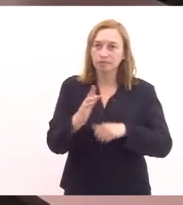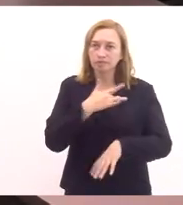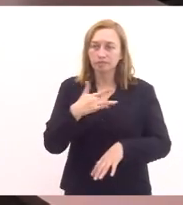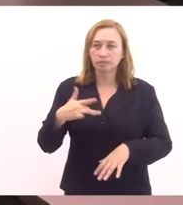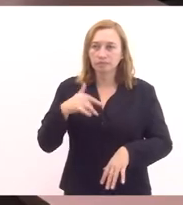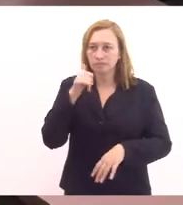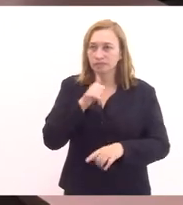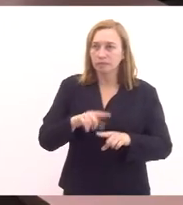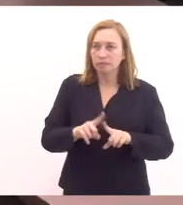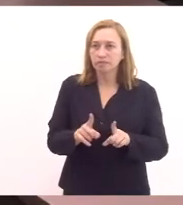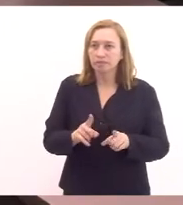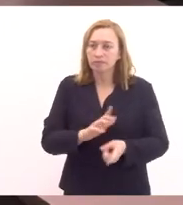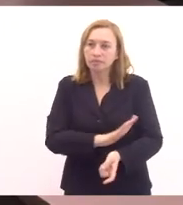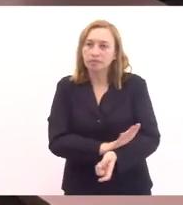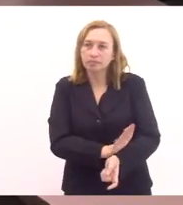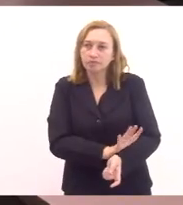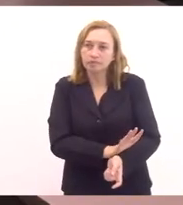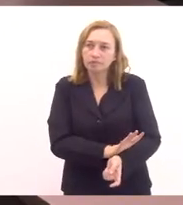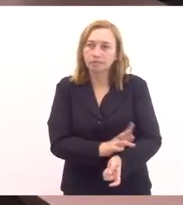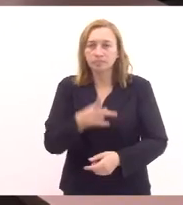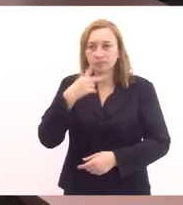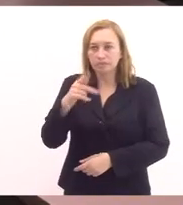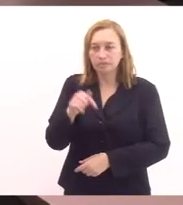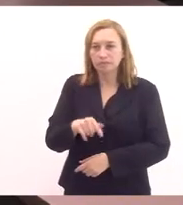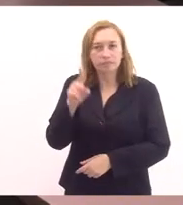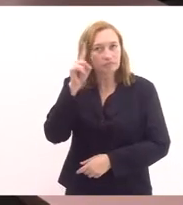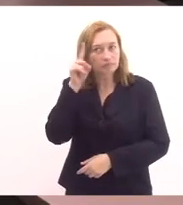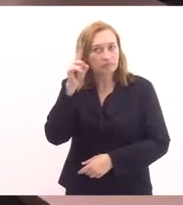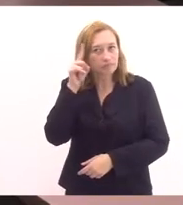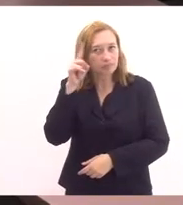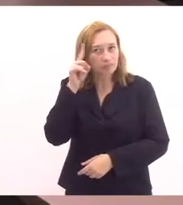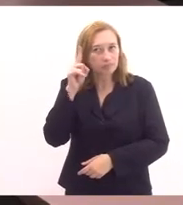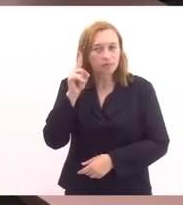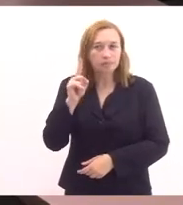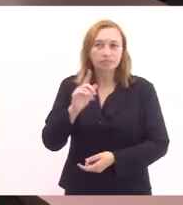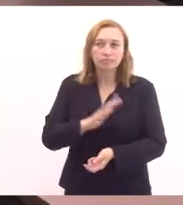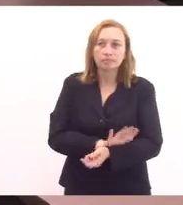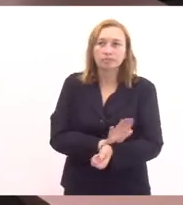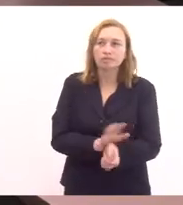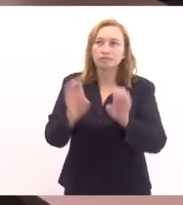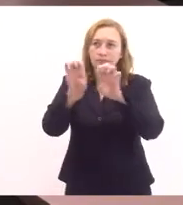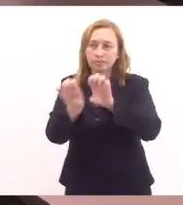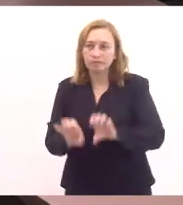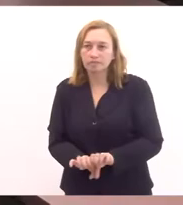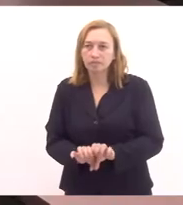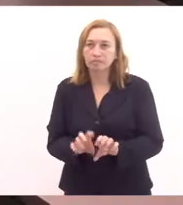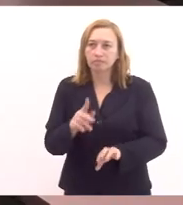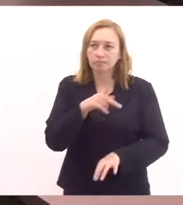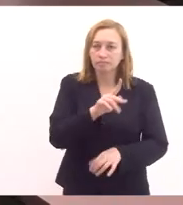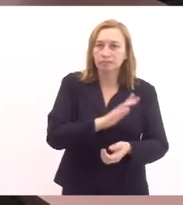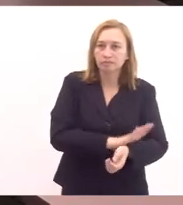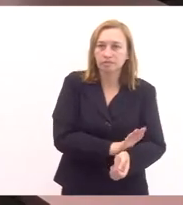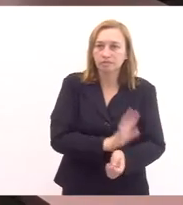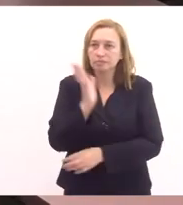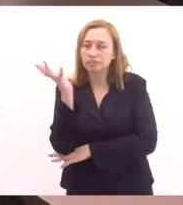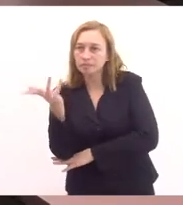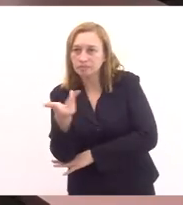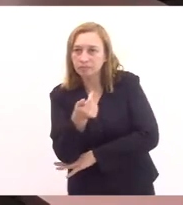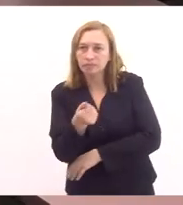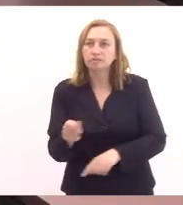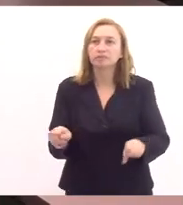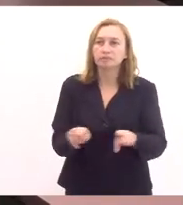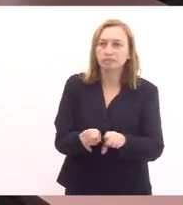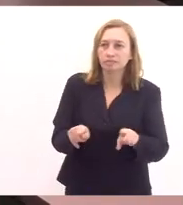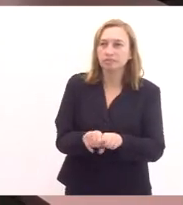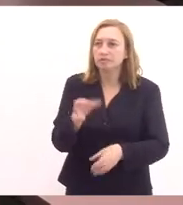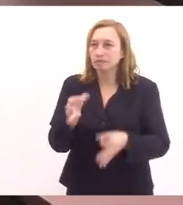saúde da mulher mas como o racismo que o que a gente tá falando aqui o dia inteiro é de racismo estrutural né Você trouxe o racismo ambiental a gente tem que pensar